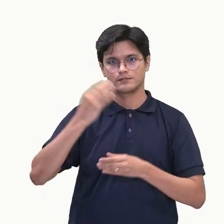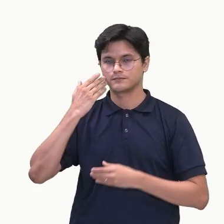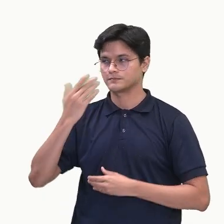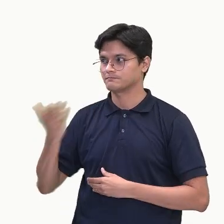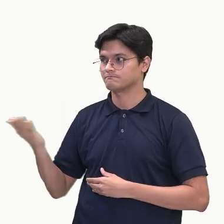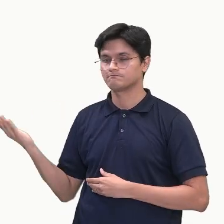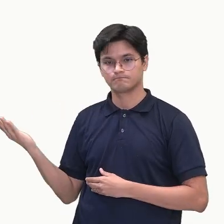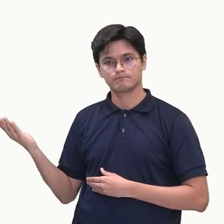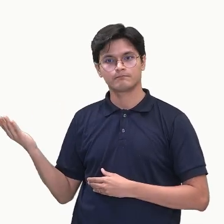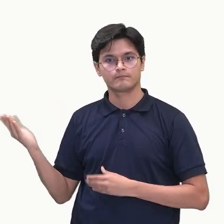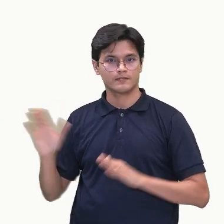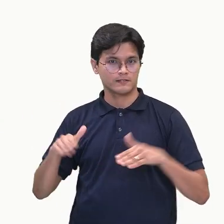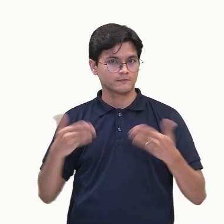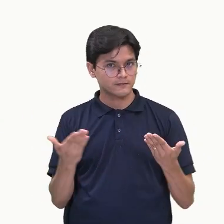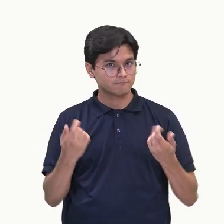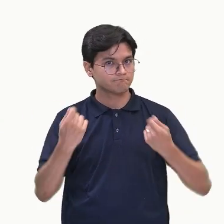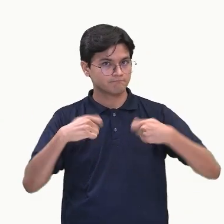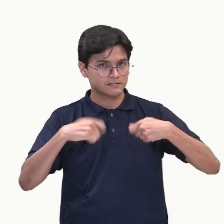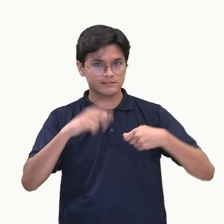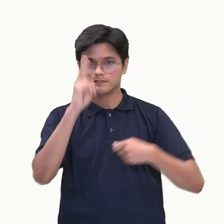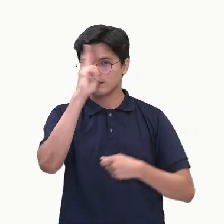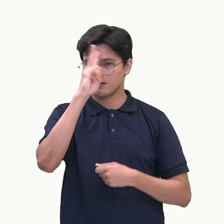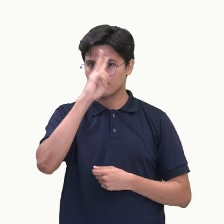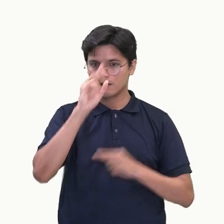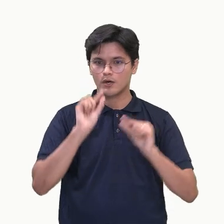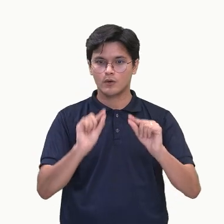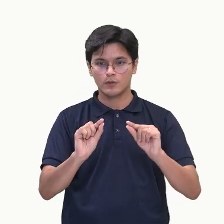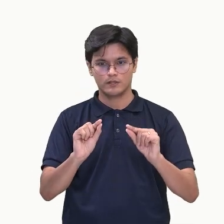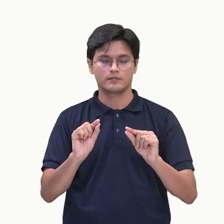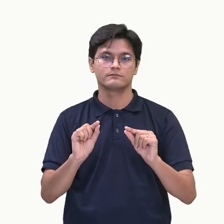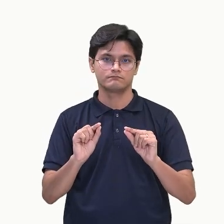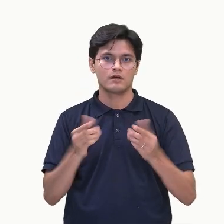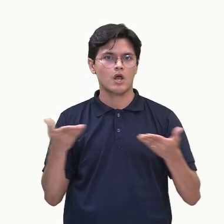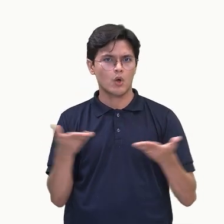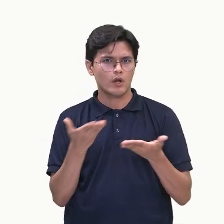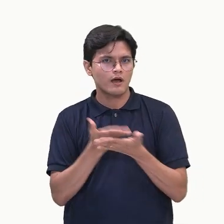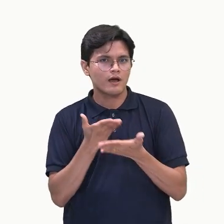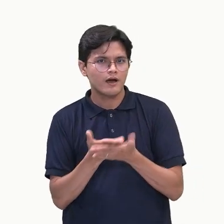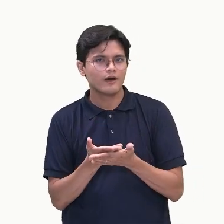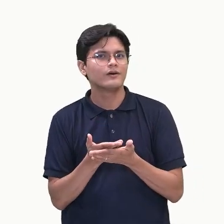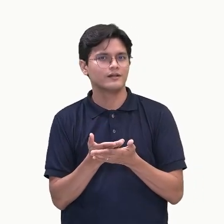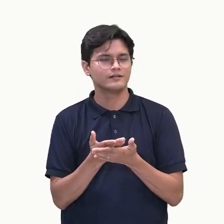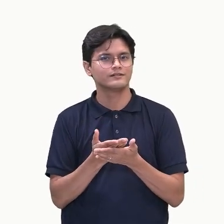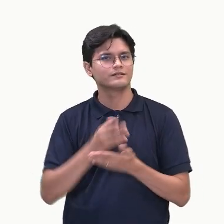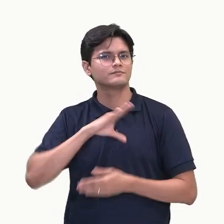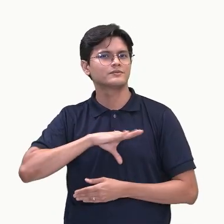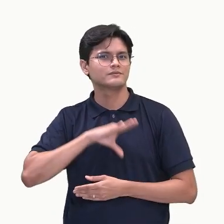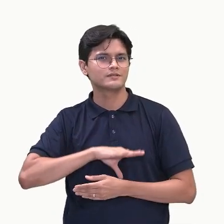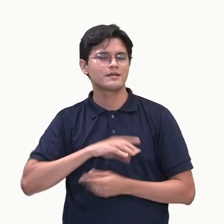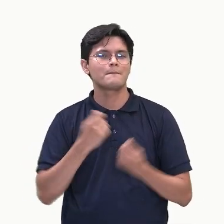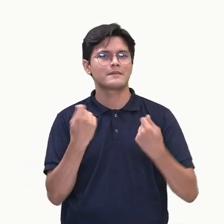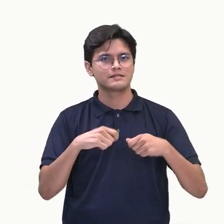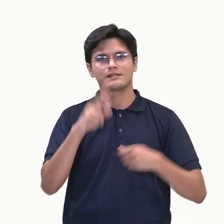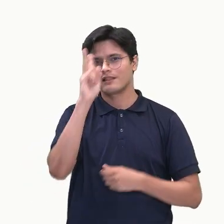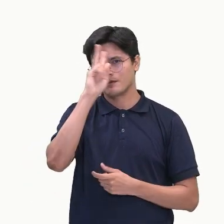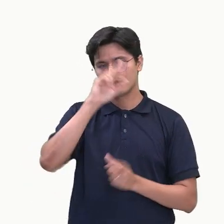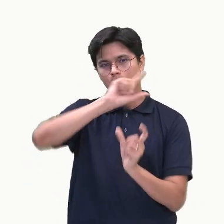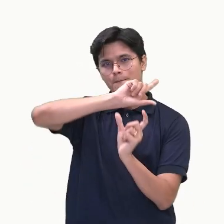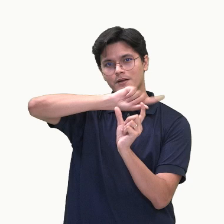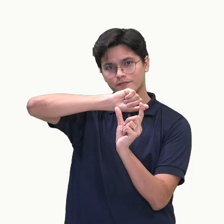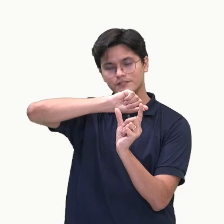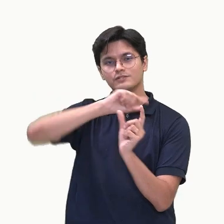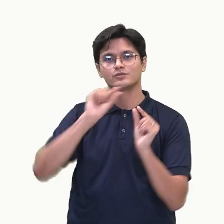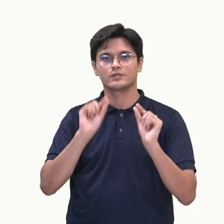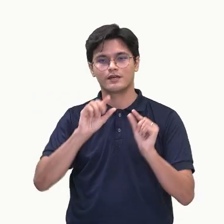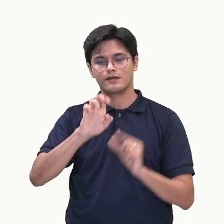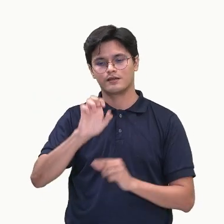né? Então é só a gente lembrar, né? Agora a aula já é de português, olha só. A gente vai lembrar dos prefixos endo, quer